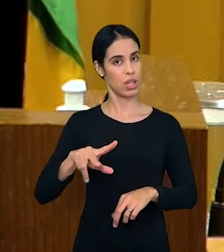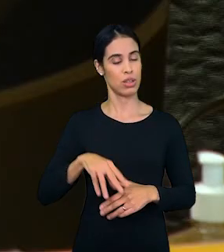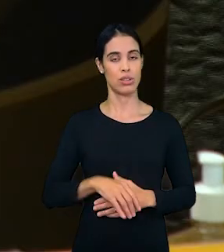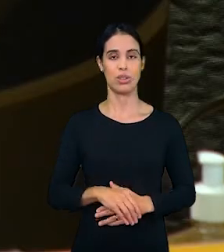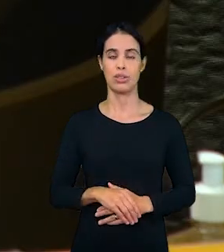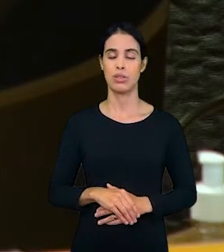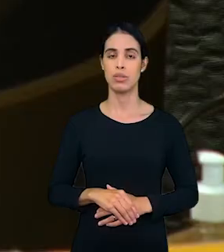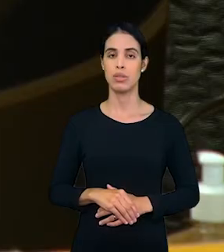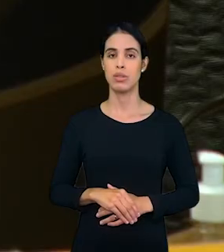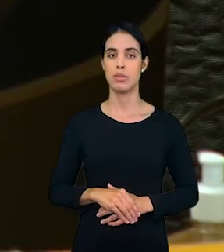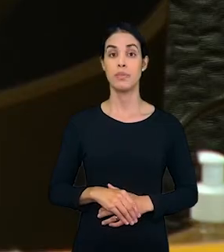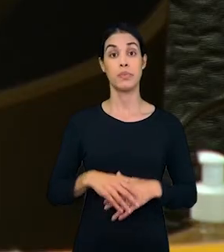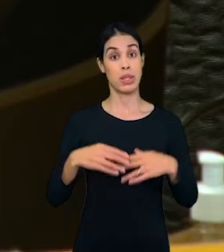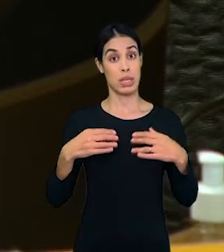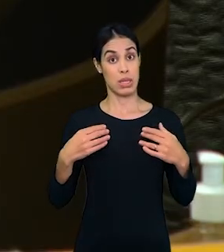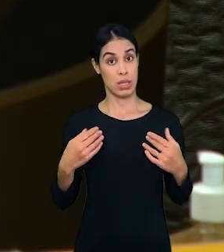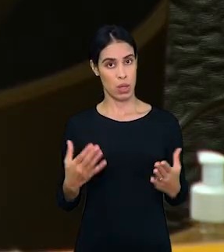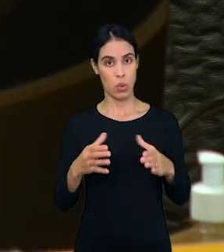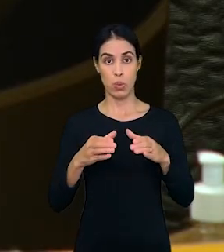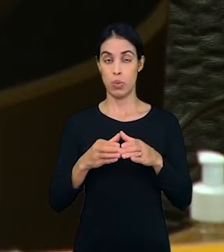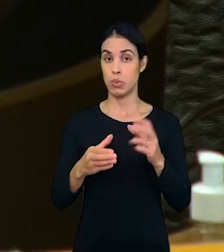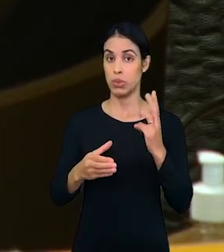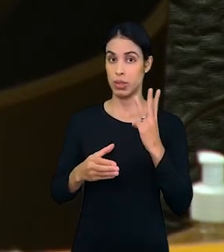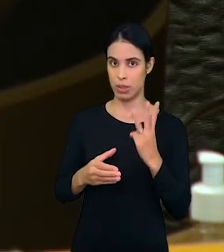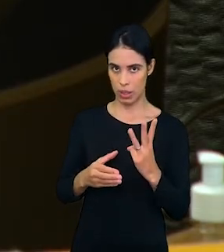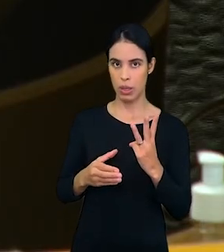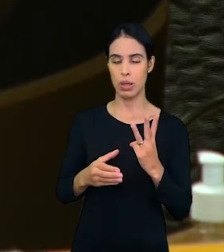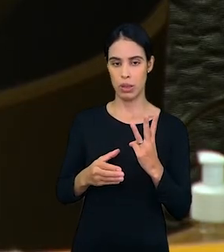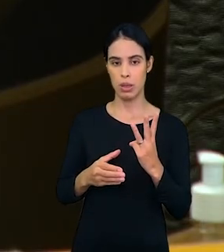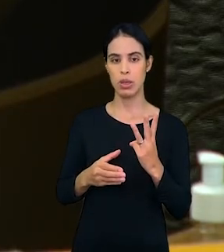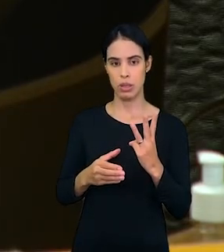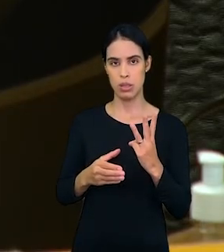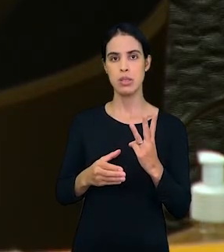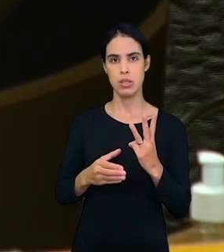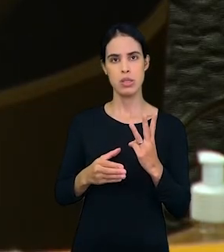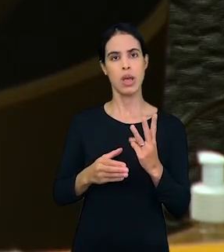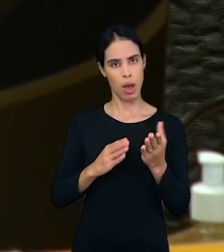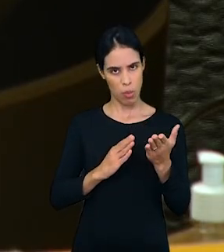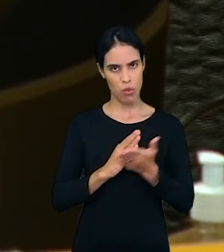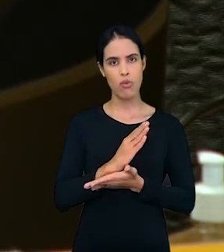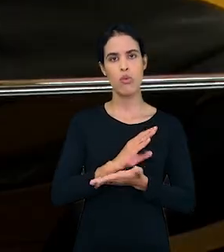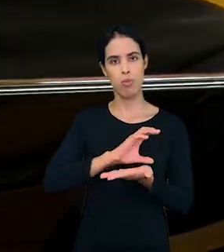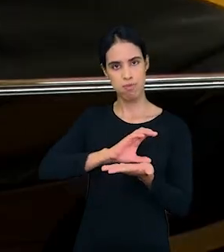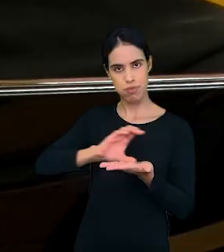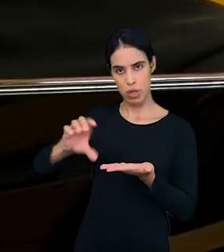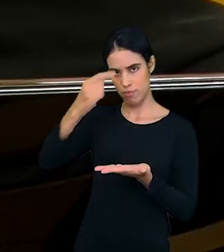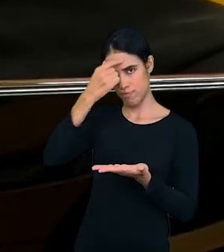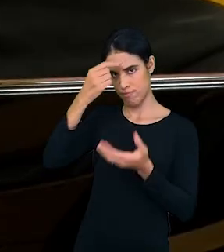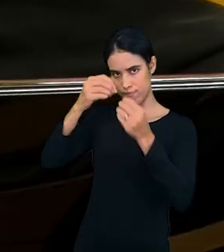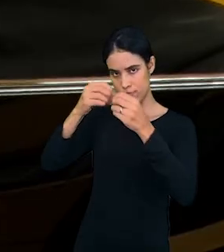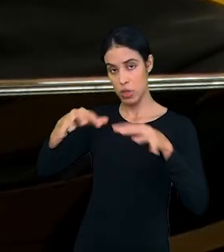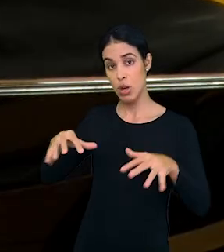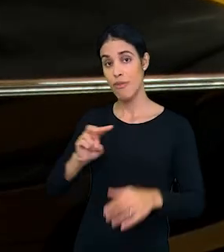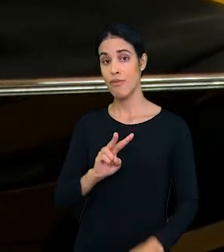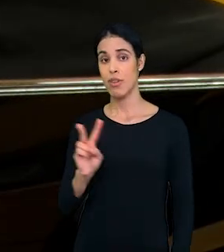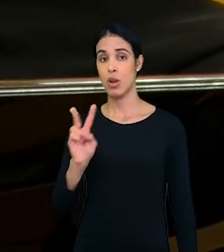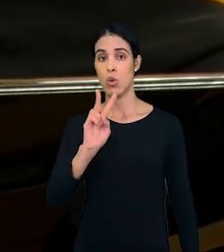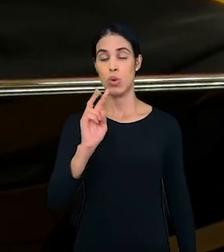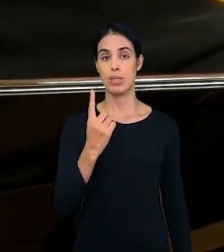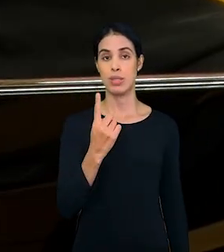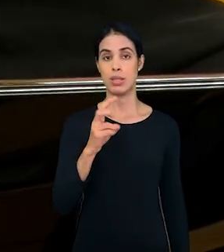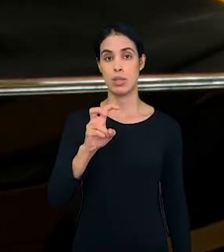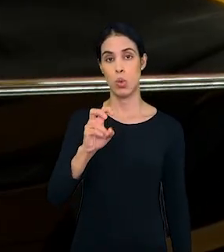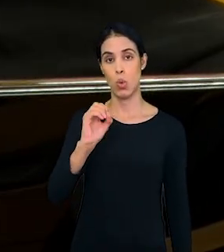caso. Assim, por unanimidade, a terceira turma restabeleceu a indenização por dano moral coletivo no valor